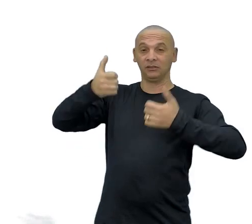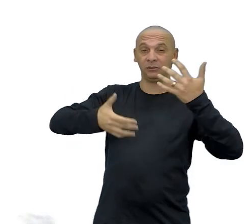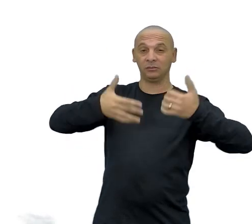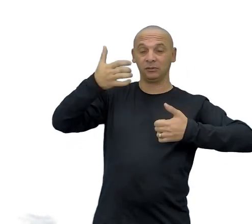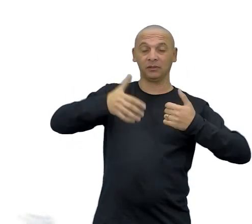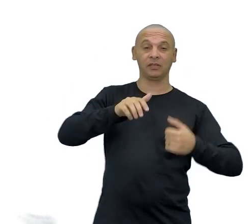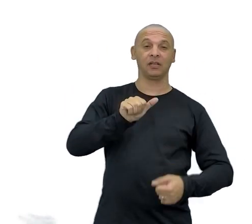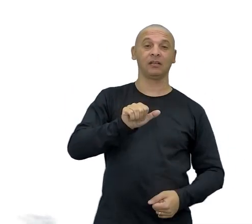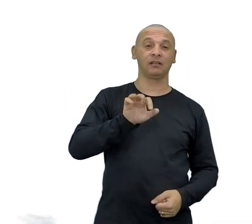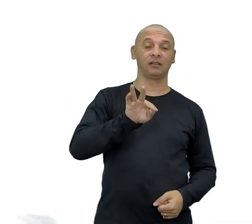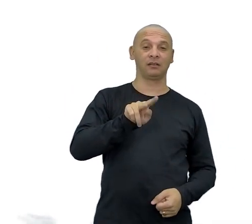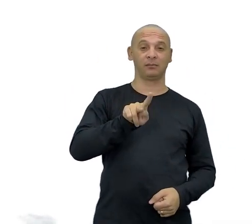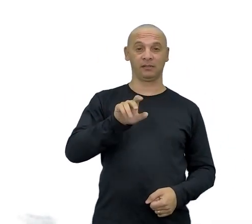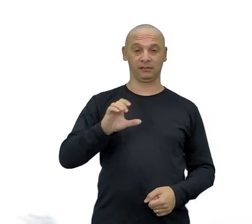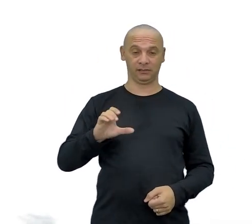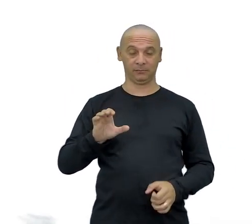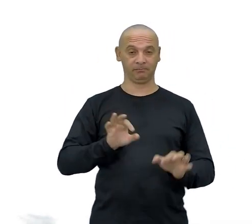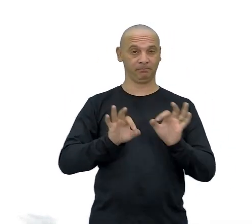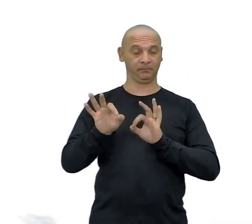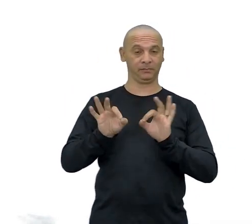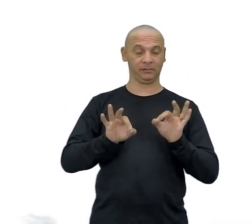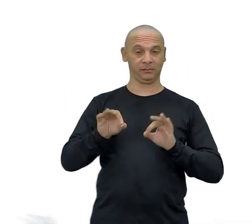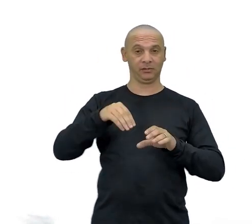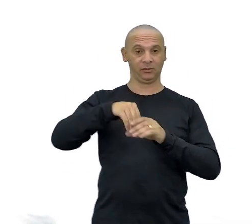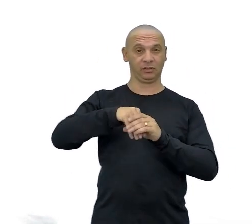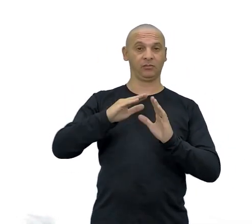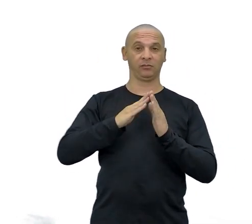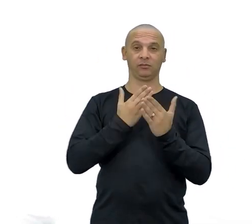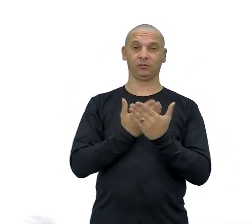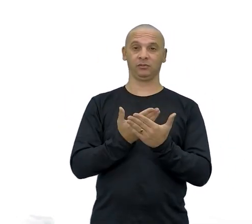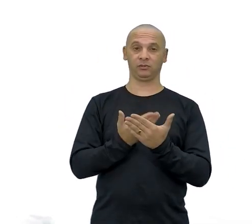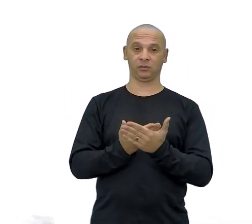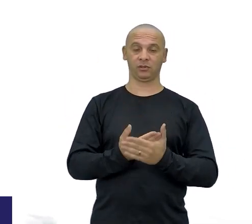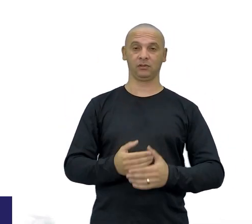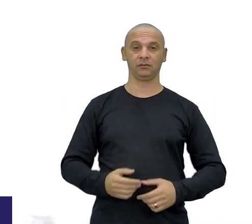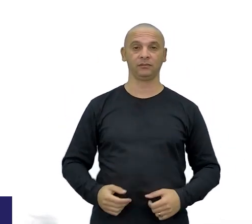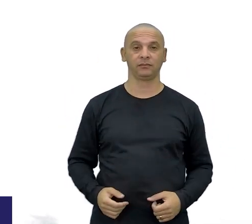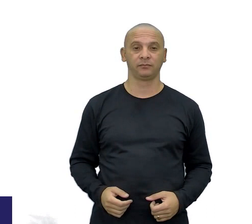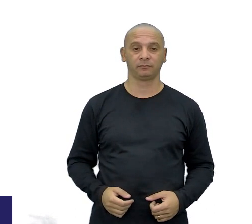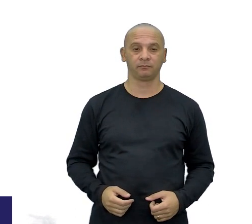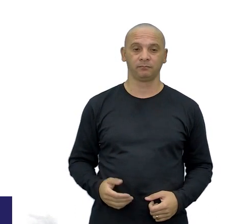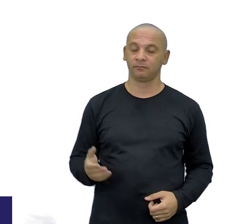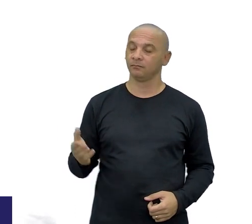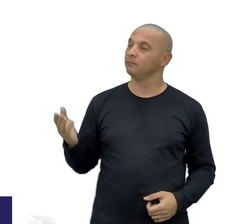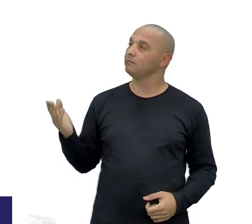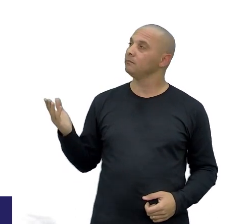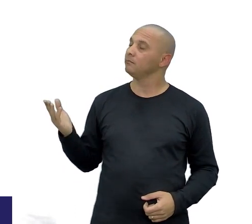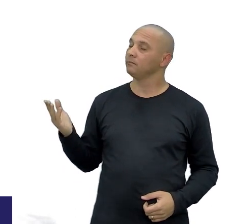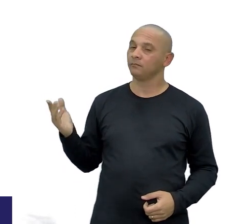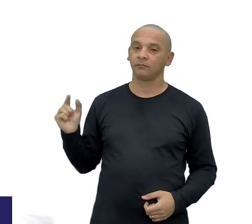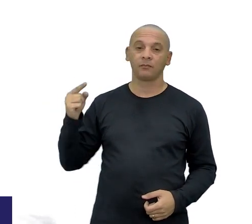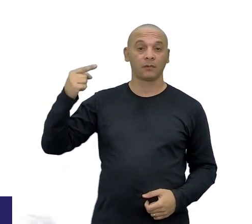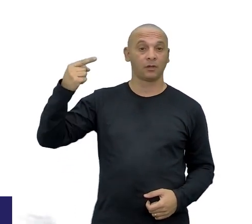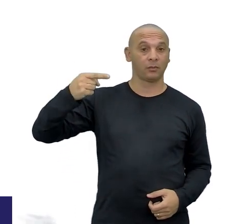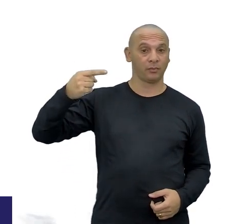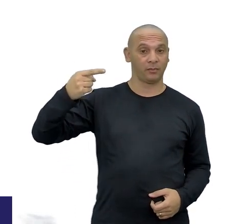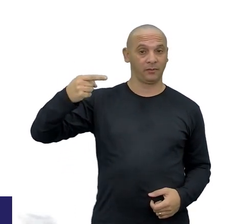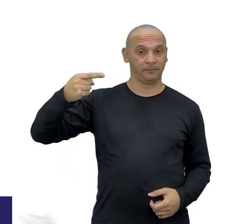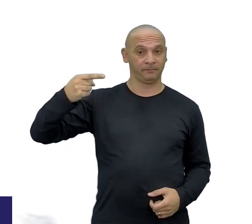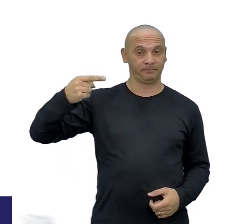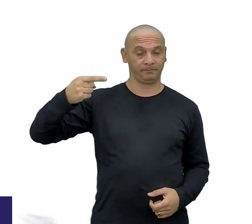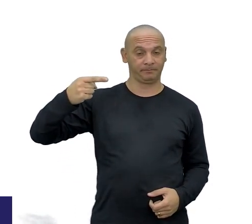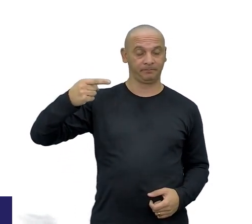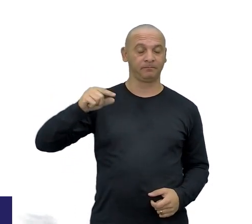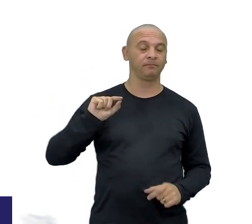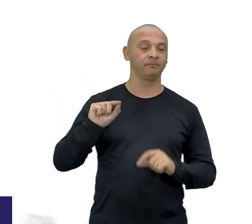nos desdobramentos do planejamento do ATPC na escola. Próximo, por favor. Então, vamos para o nosso